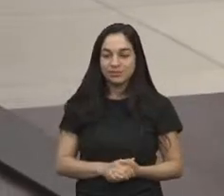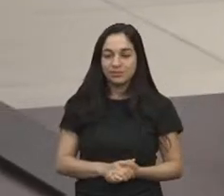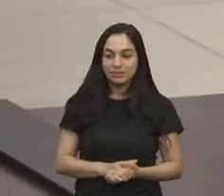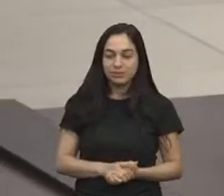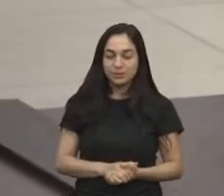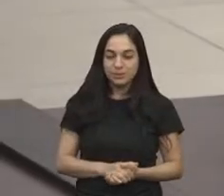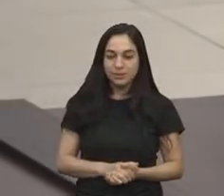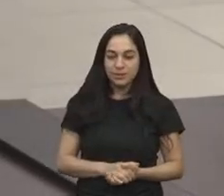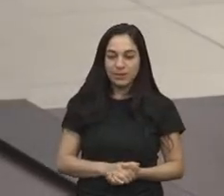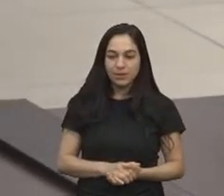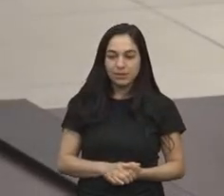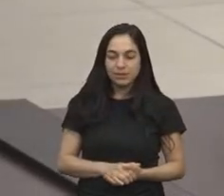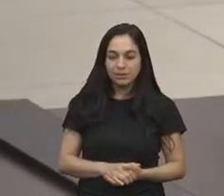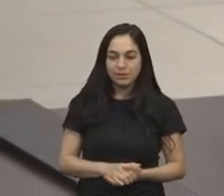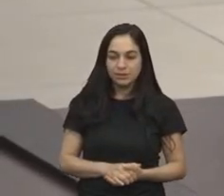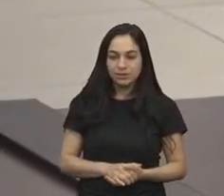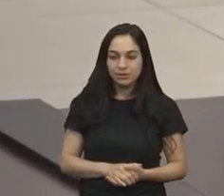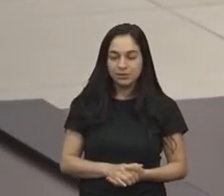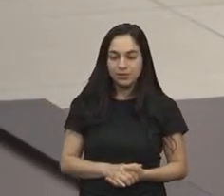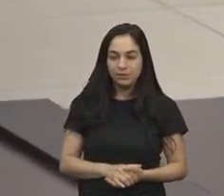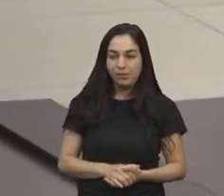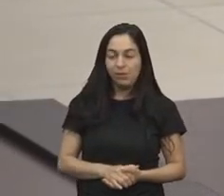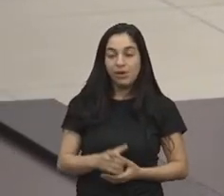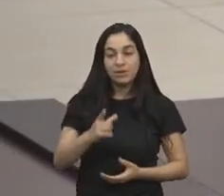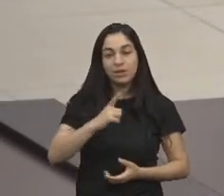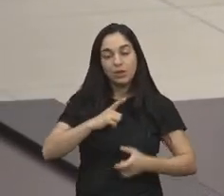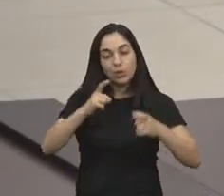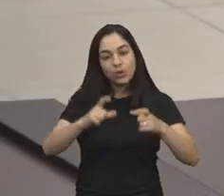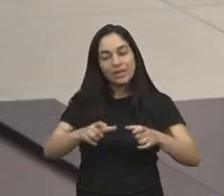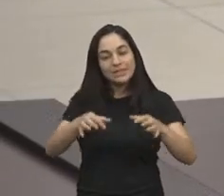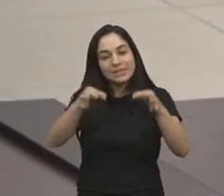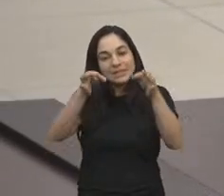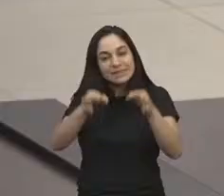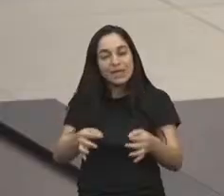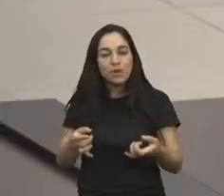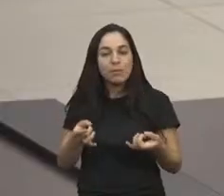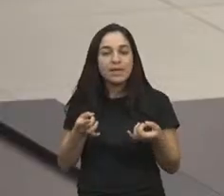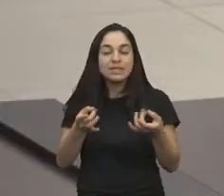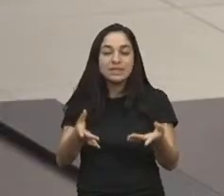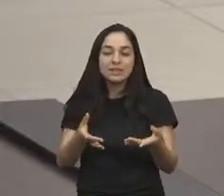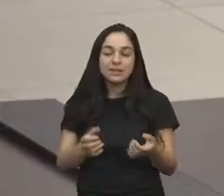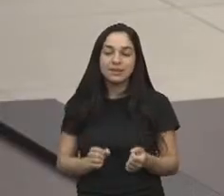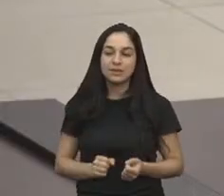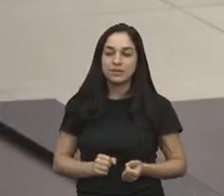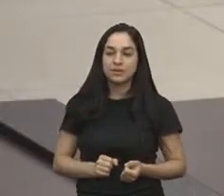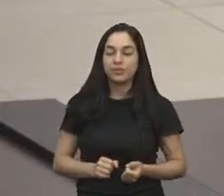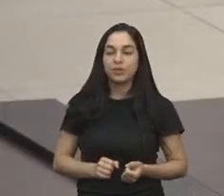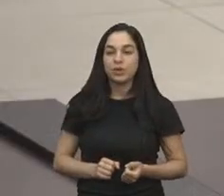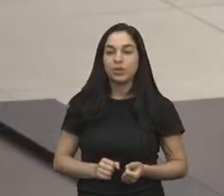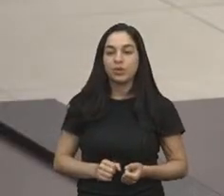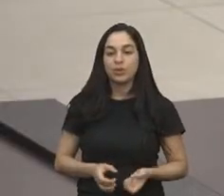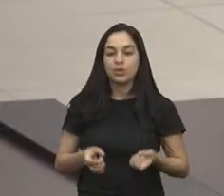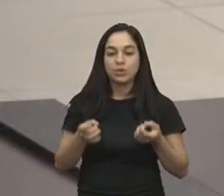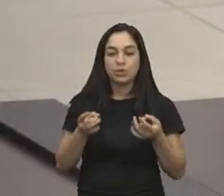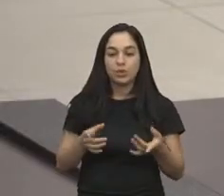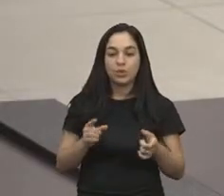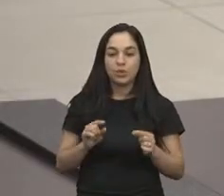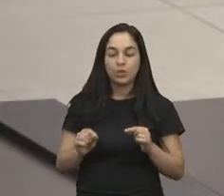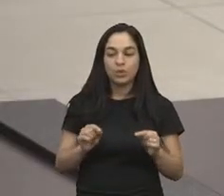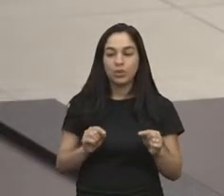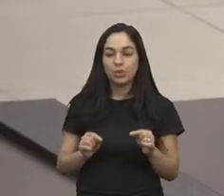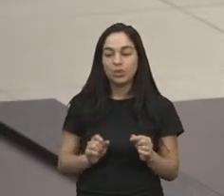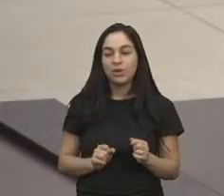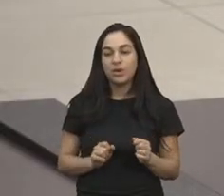que o grande ele tem o local correto para descarte. O pequeno descarte é que está